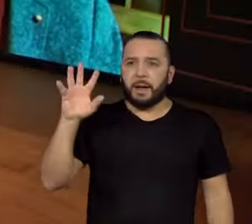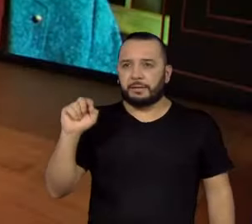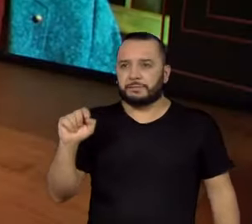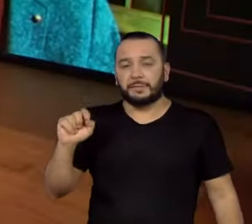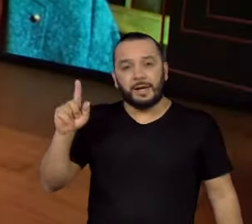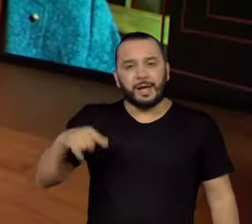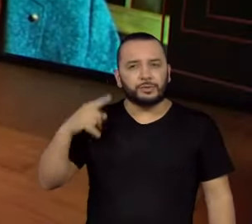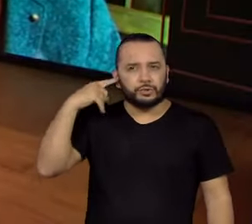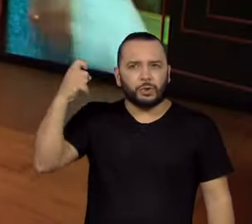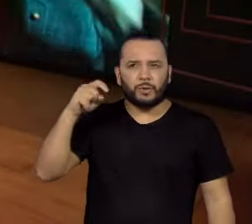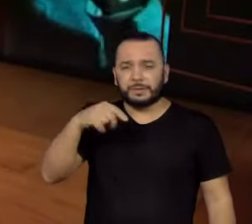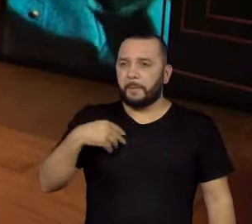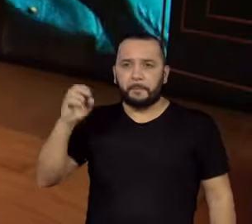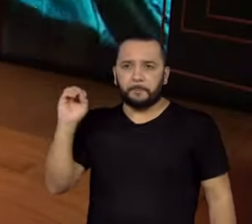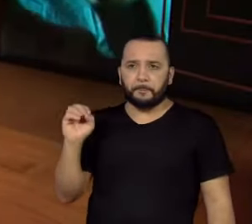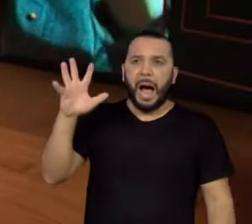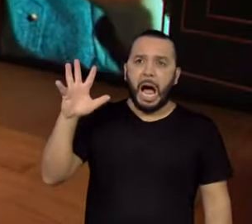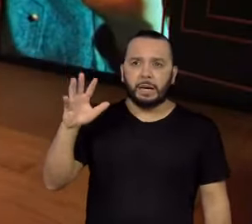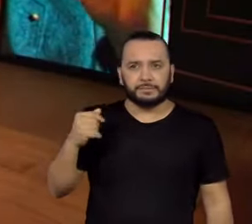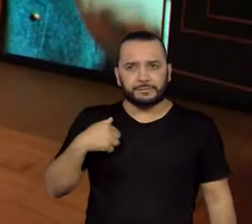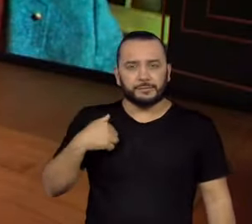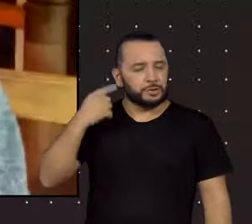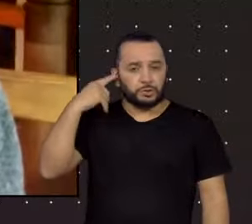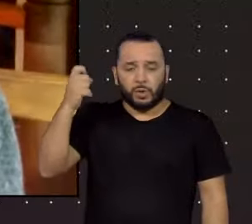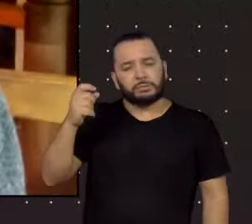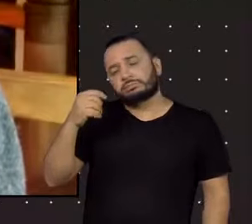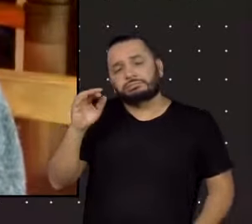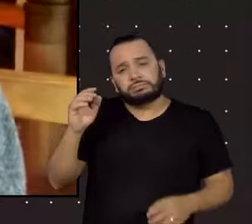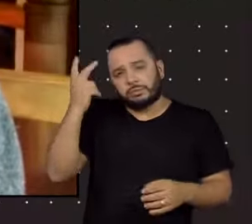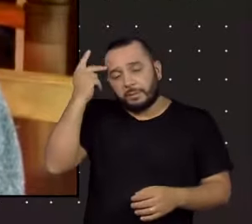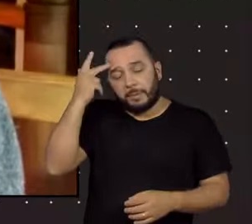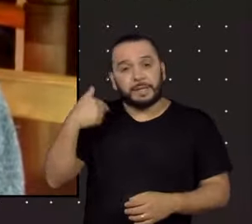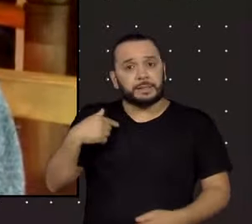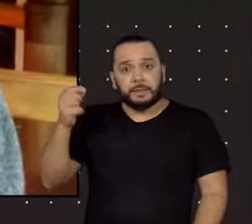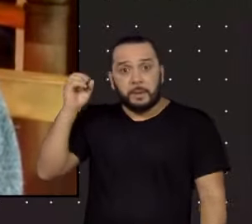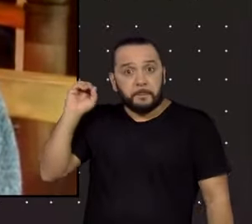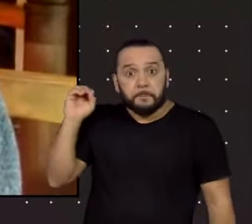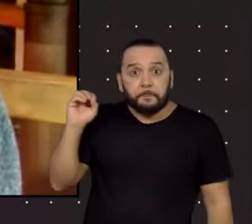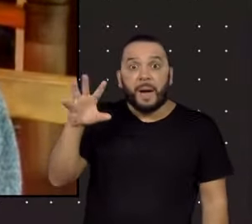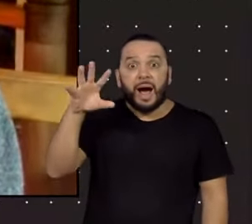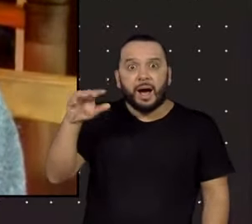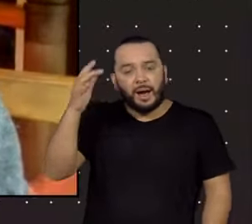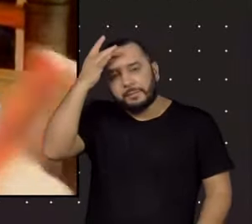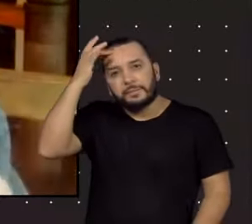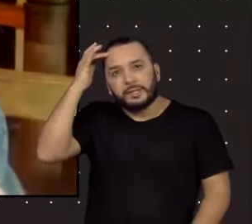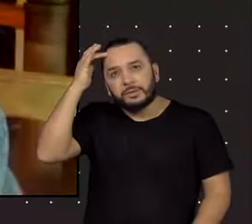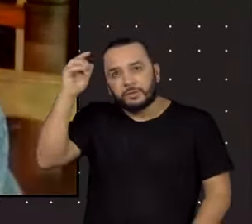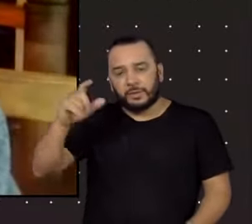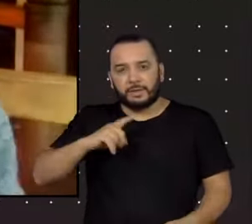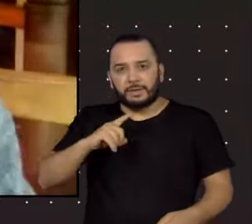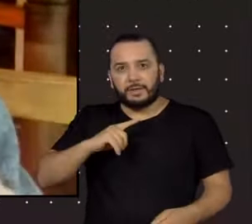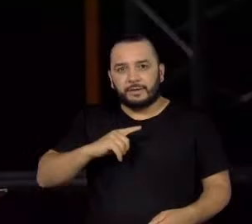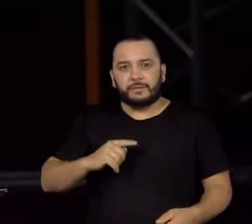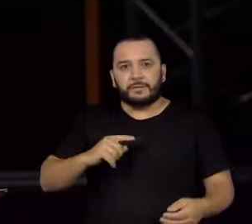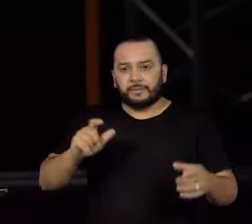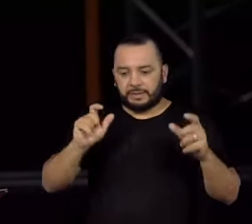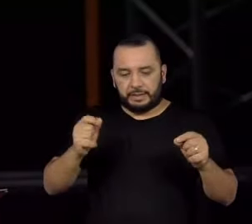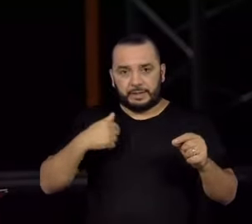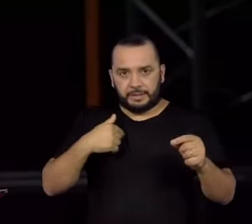um sonzinho que você ouve, entra por aqui, fica na cabeça. Aquele som, o instrumentista pegou um aparelho,